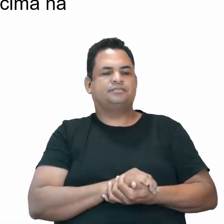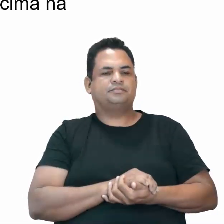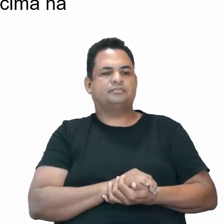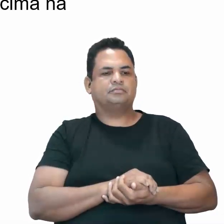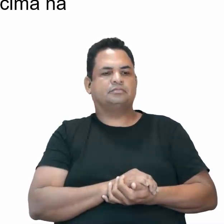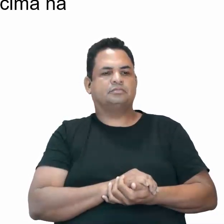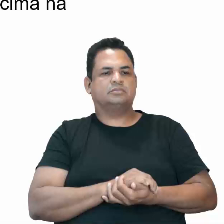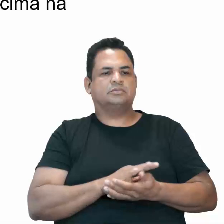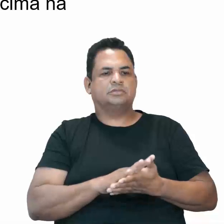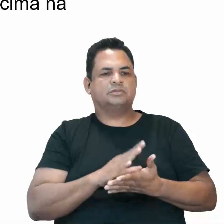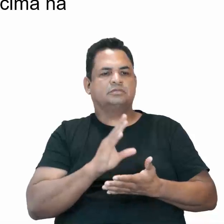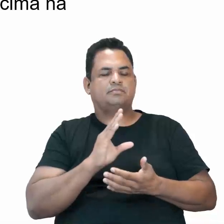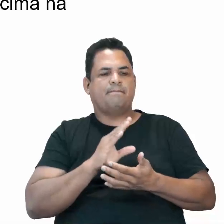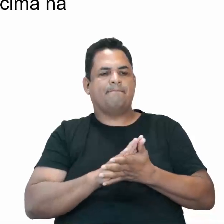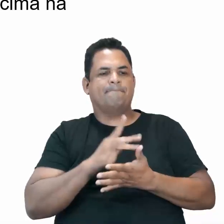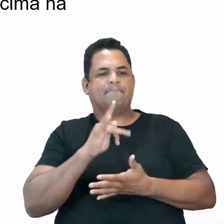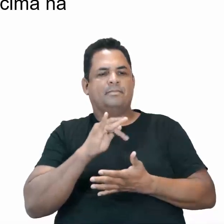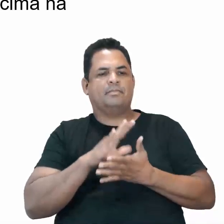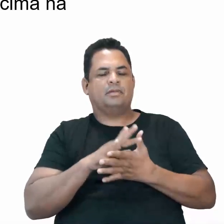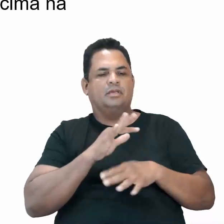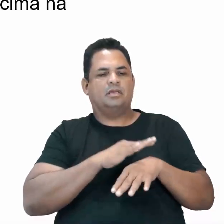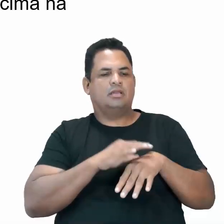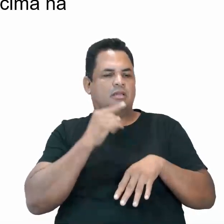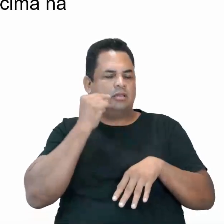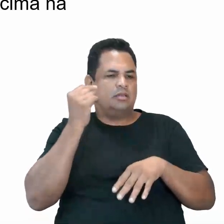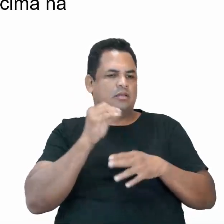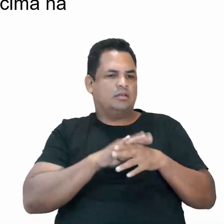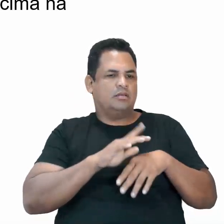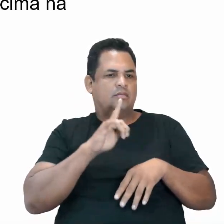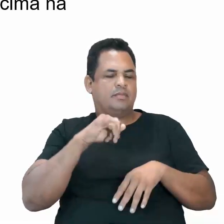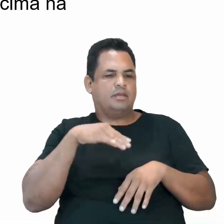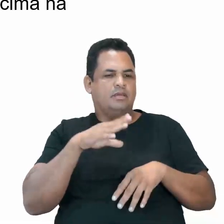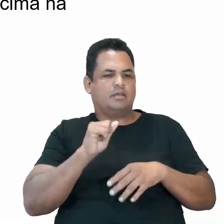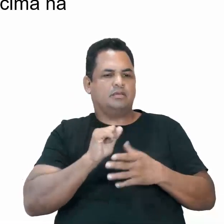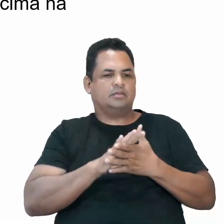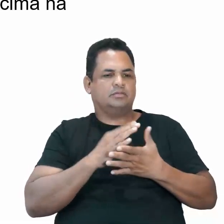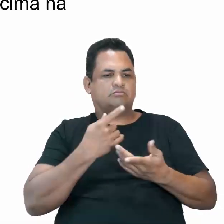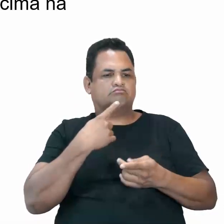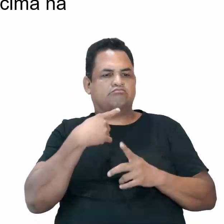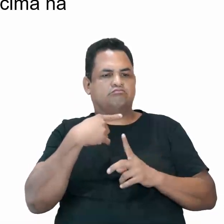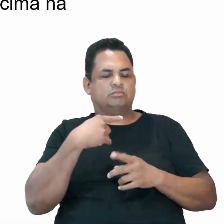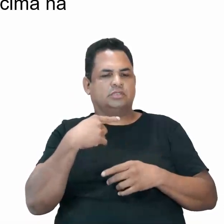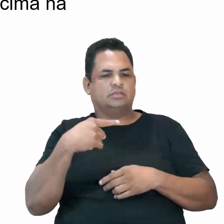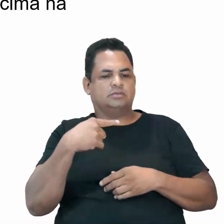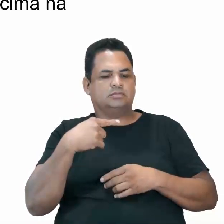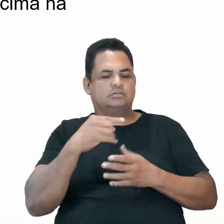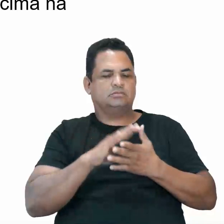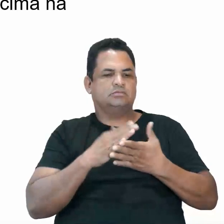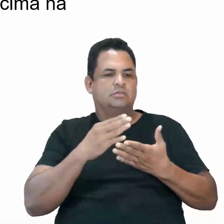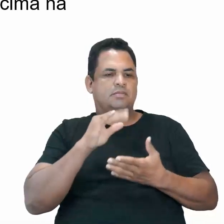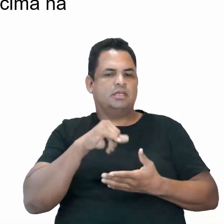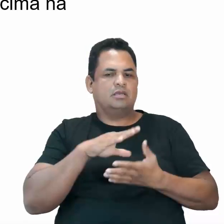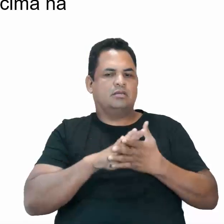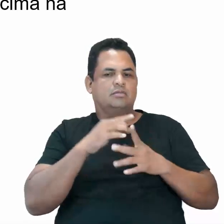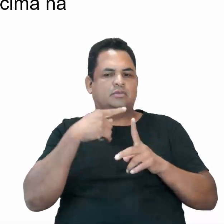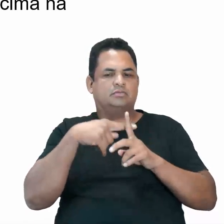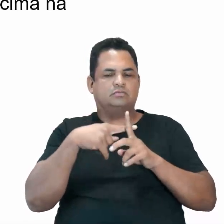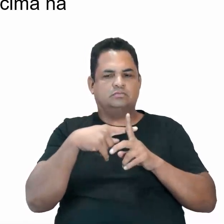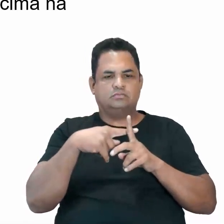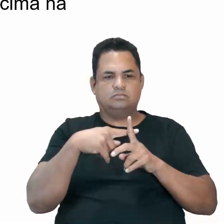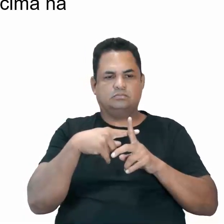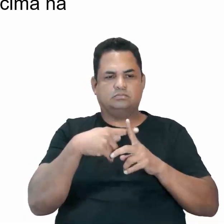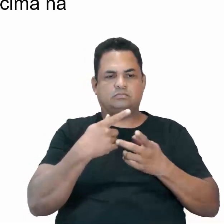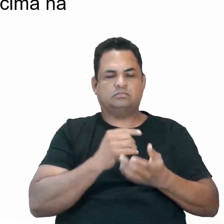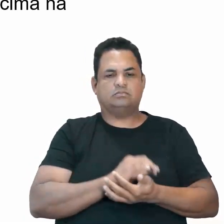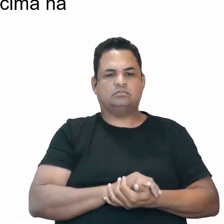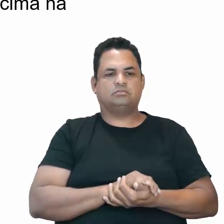mica, a pele de gato atritar com a mica, a pele de gato fica negativa e a mica fica positiva. Você vê que a pele de